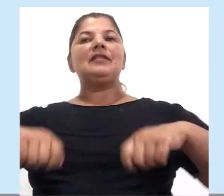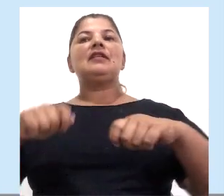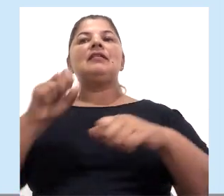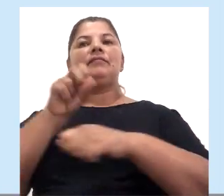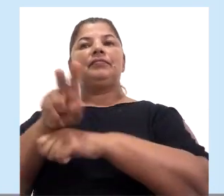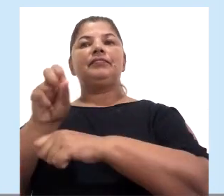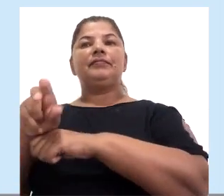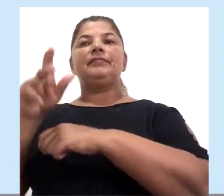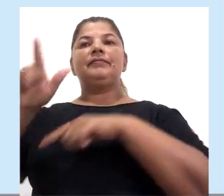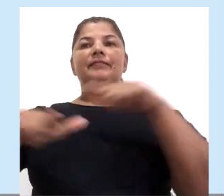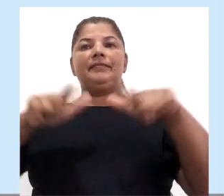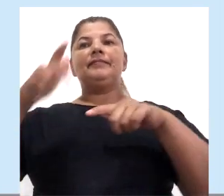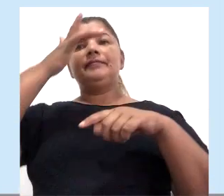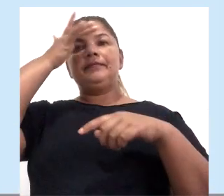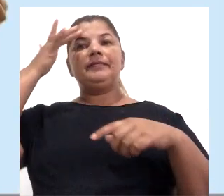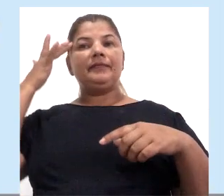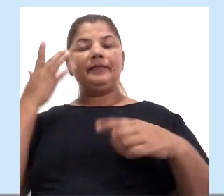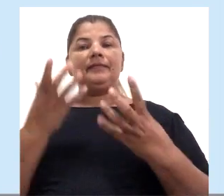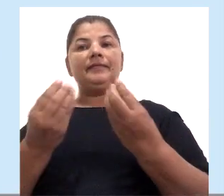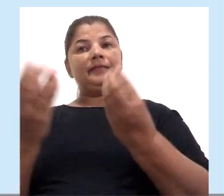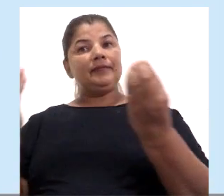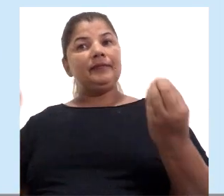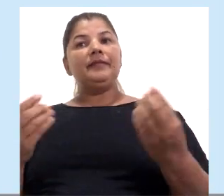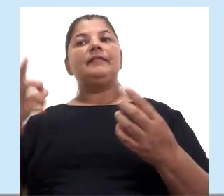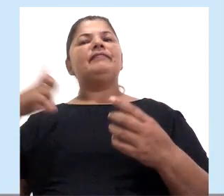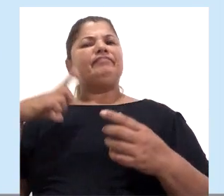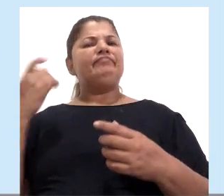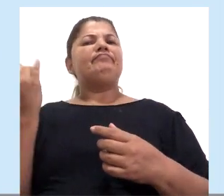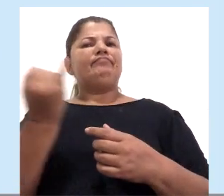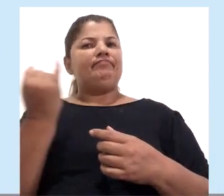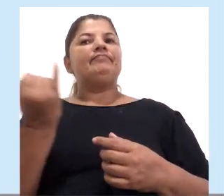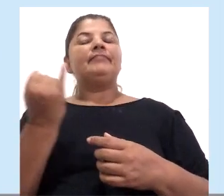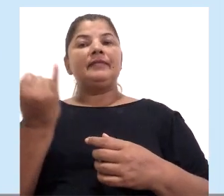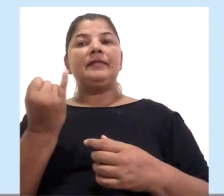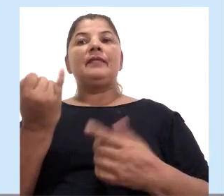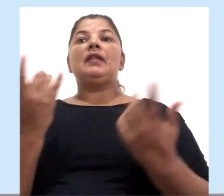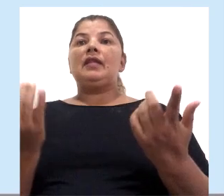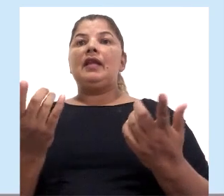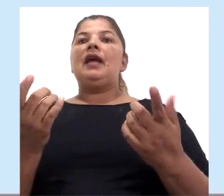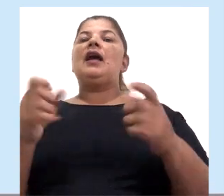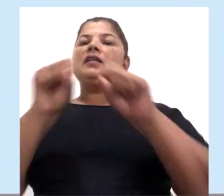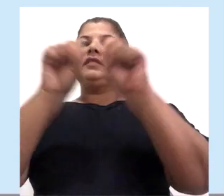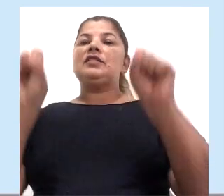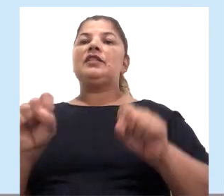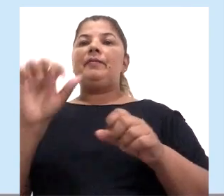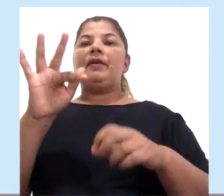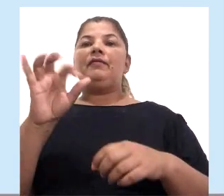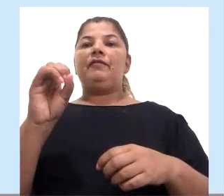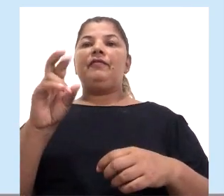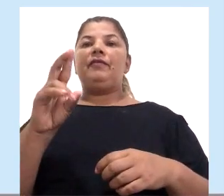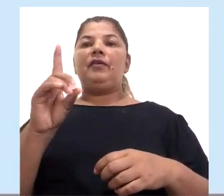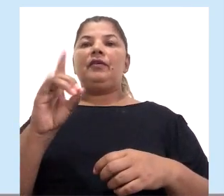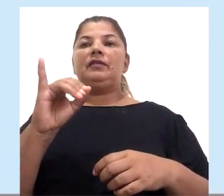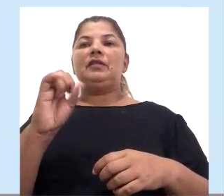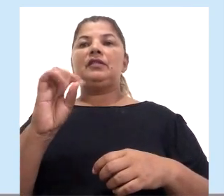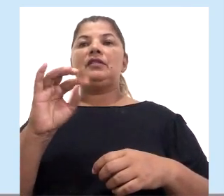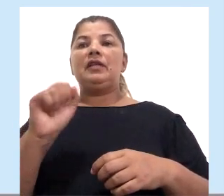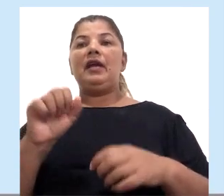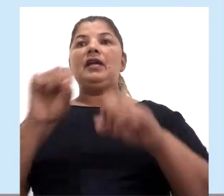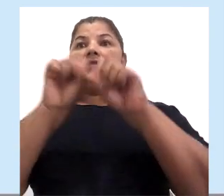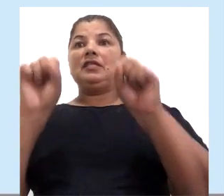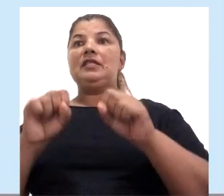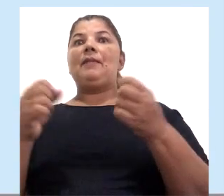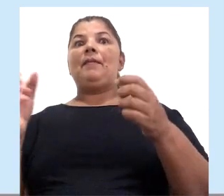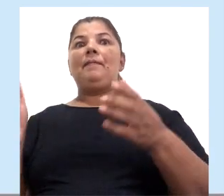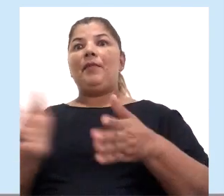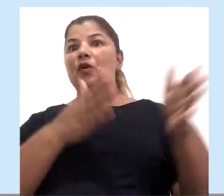que consegue empregar muita gente, tá? E é muito interessante. E o sistema fordista era um sistema de produção em massa, tá?